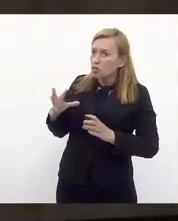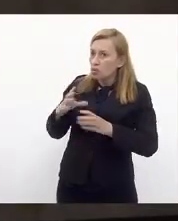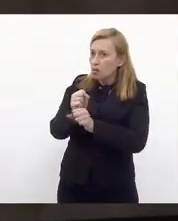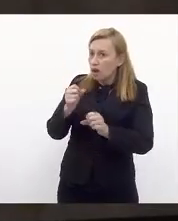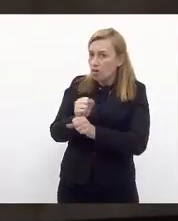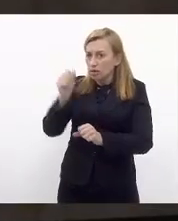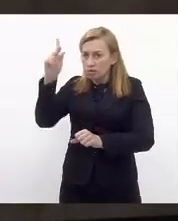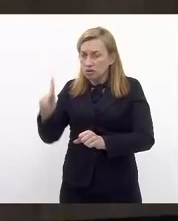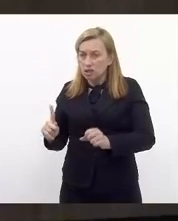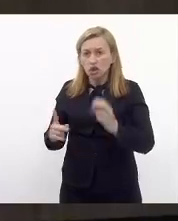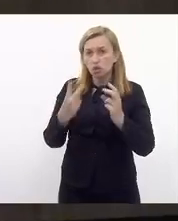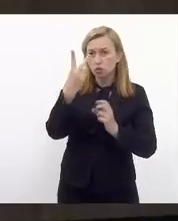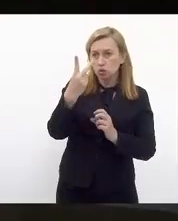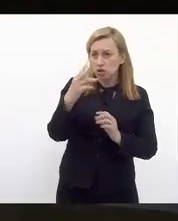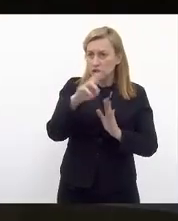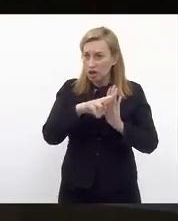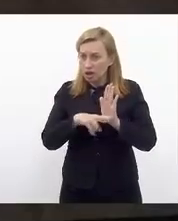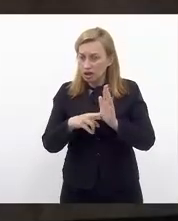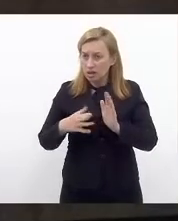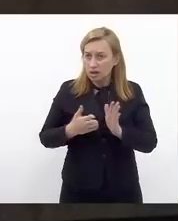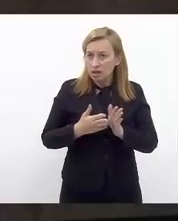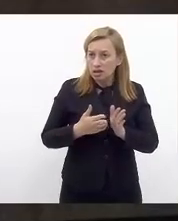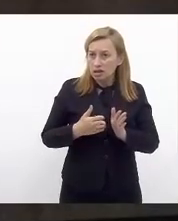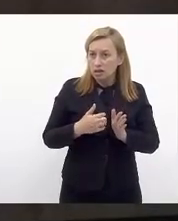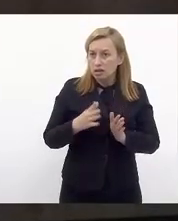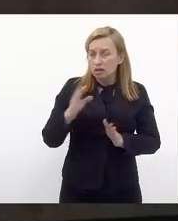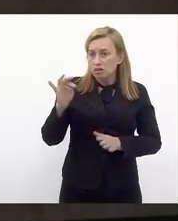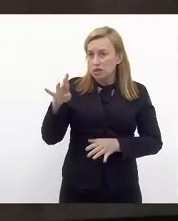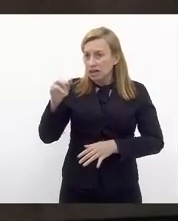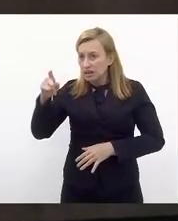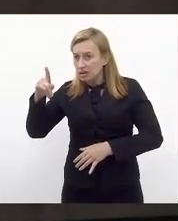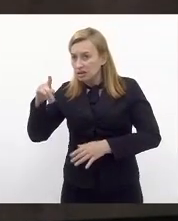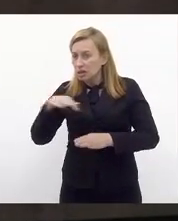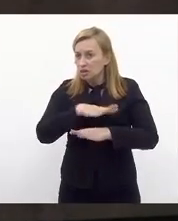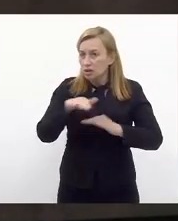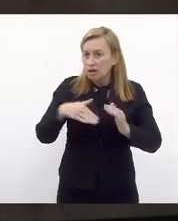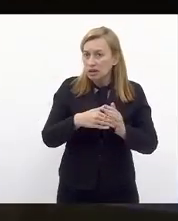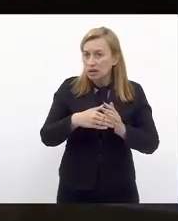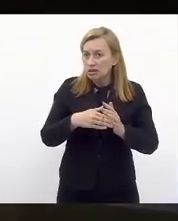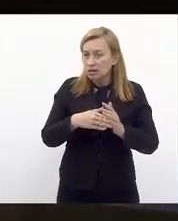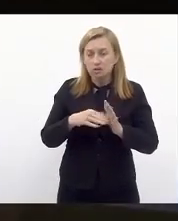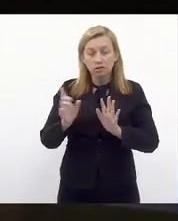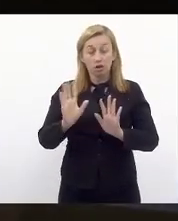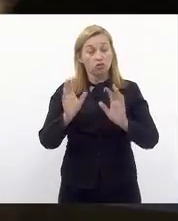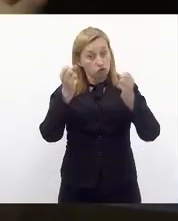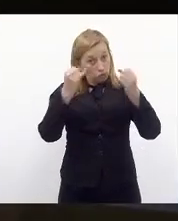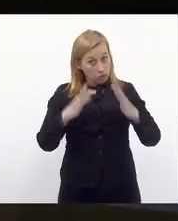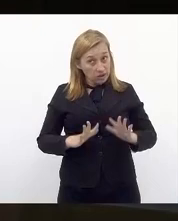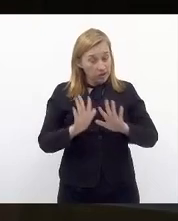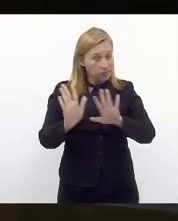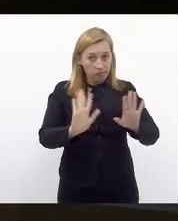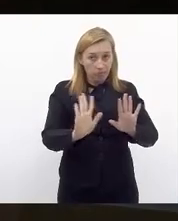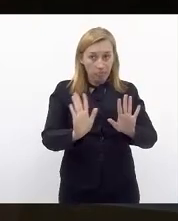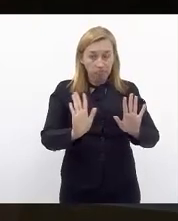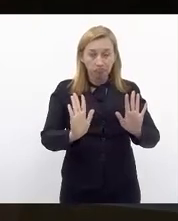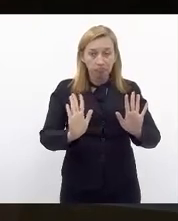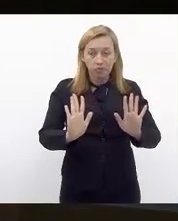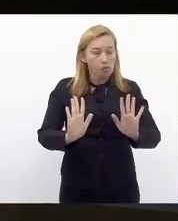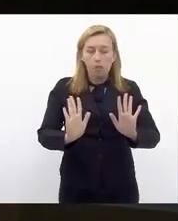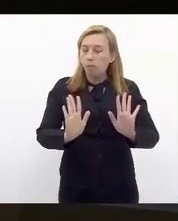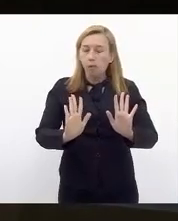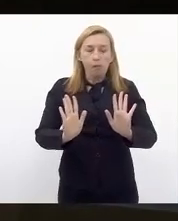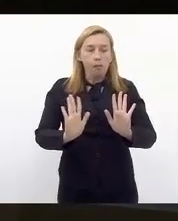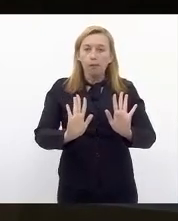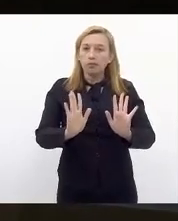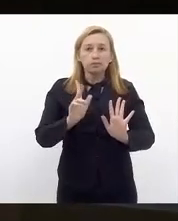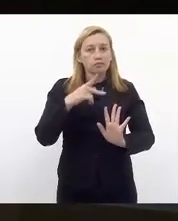aposentadoria seguir a duas regras não a totalidade EA gratificação seria pela pela média ela deixa eu te explicar não é dois simples mas